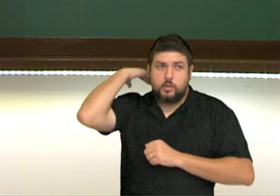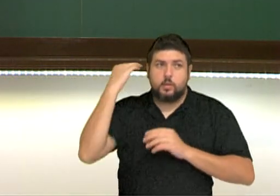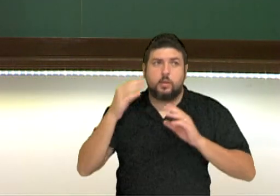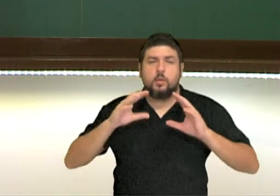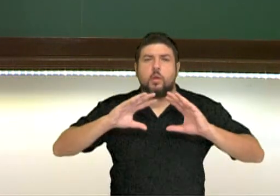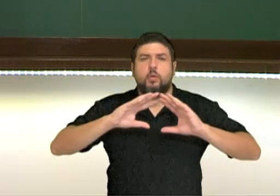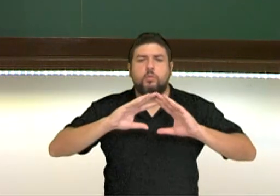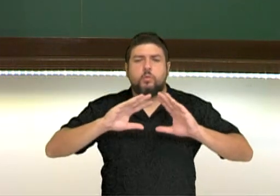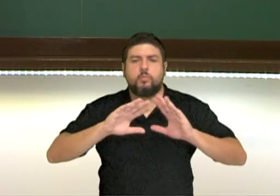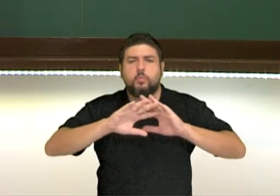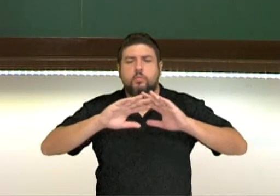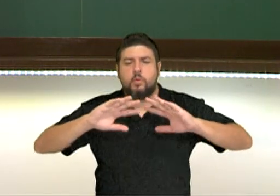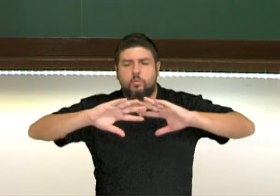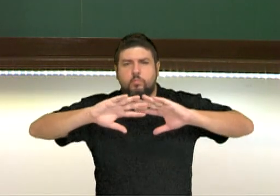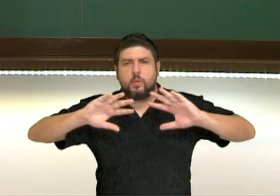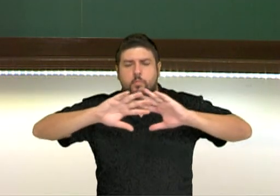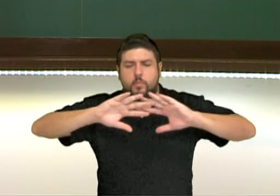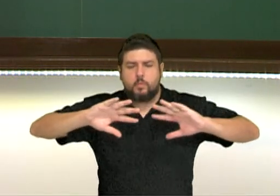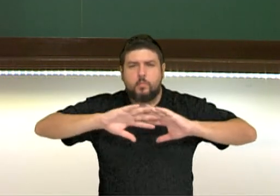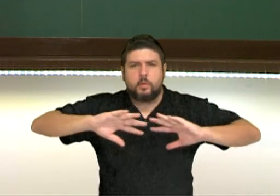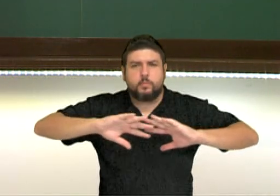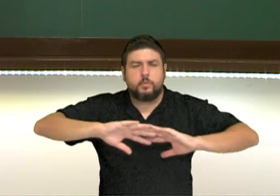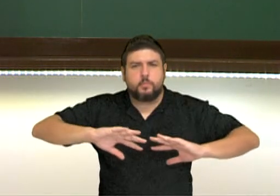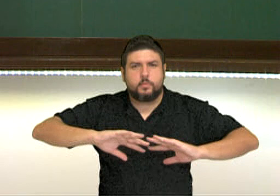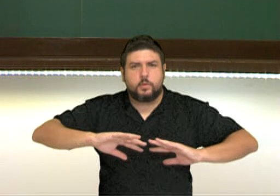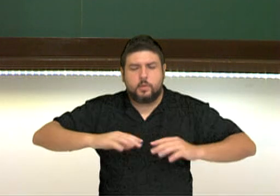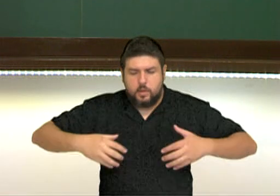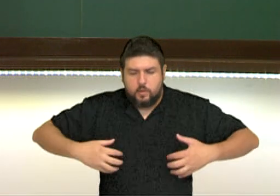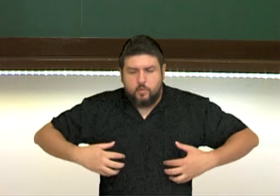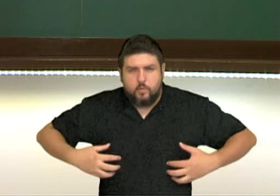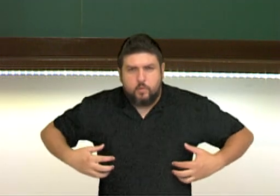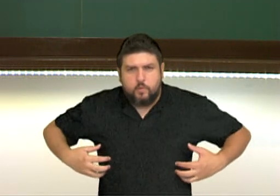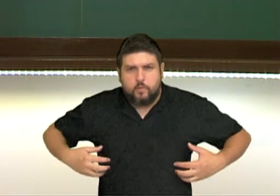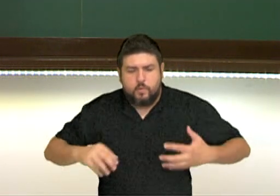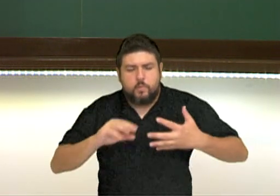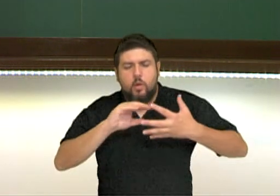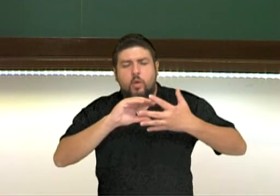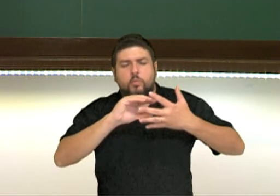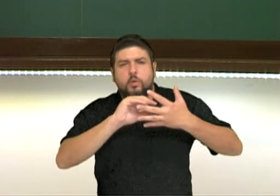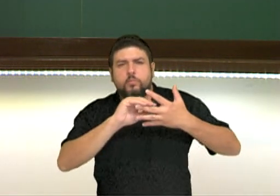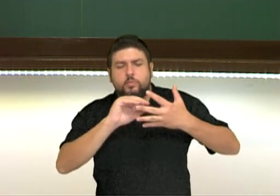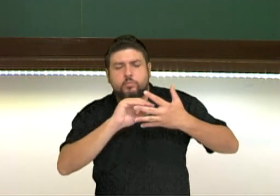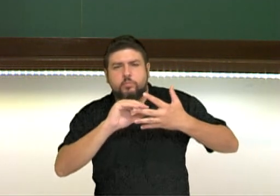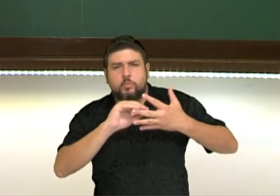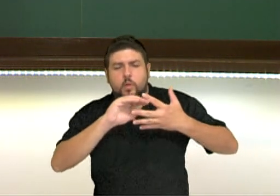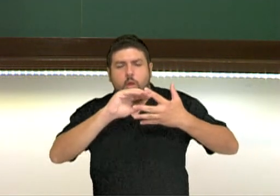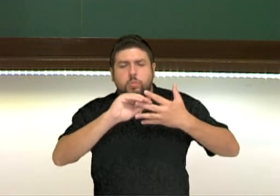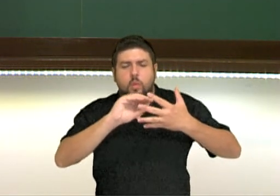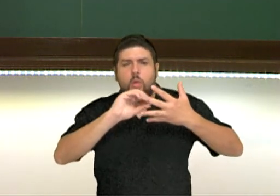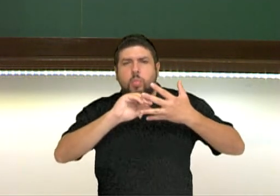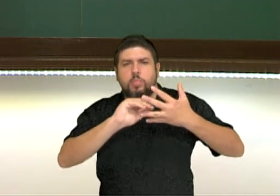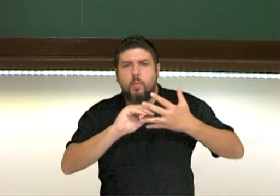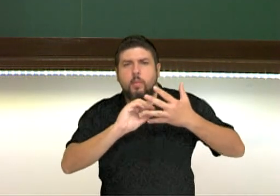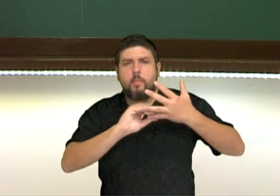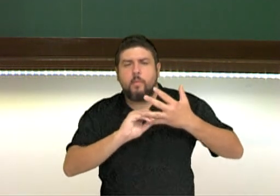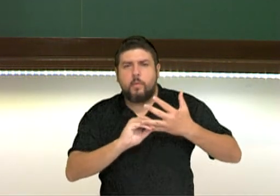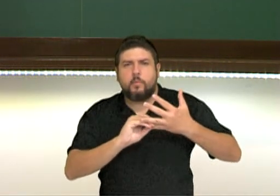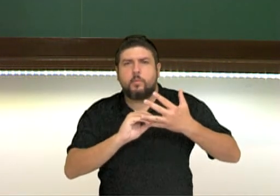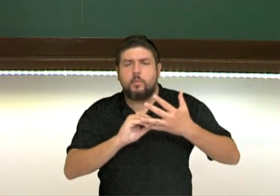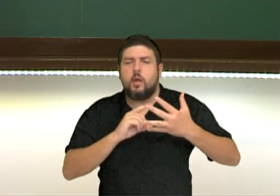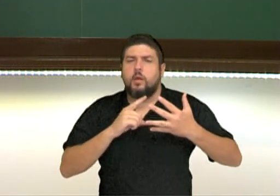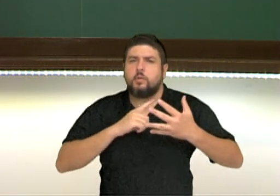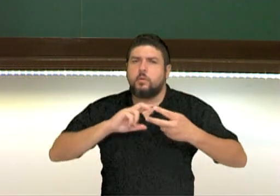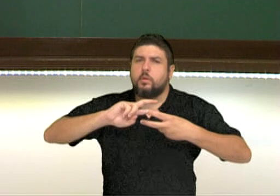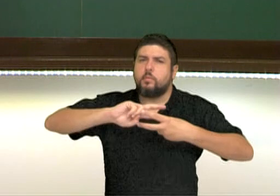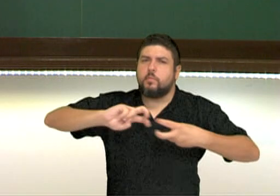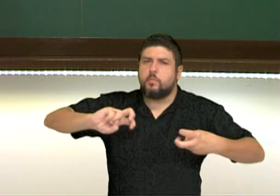nome já diz, intercostais entre as costelas, tá? Então, entre as nossas costelas, nós temos uma